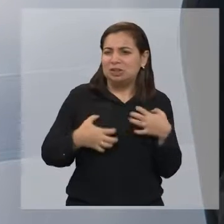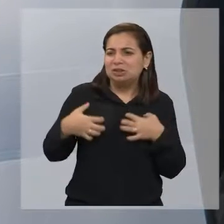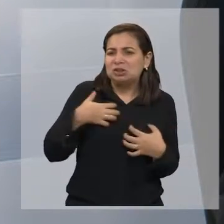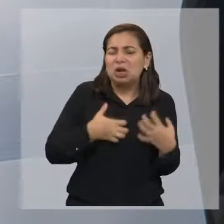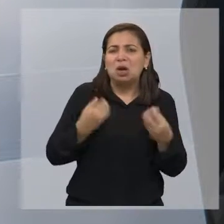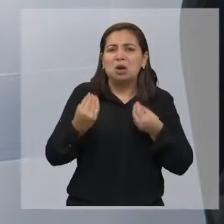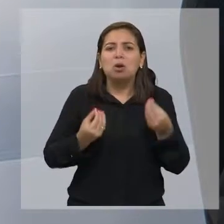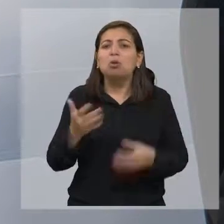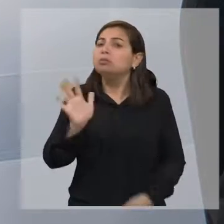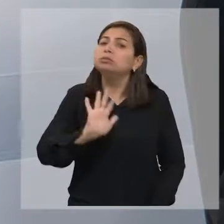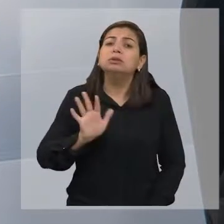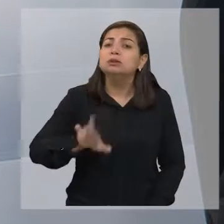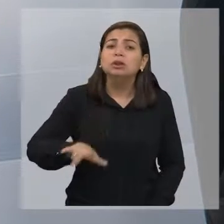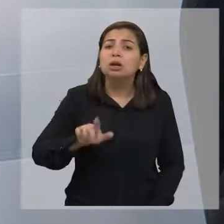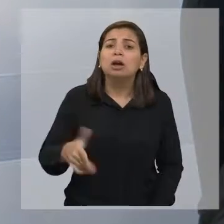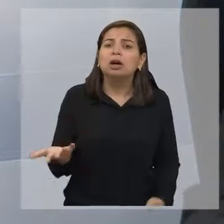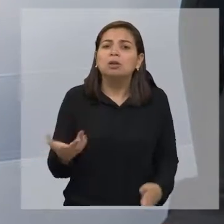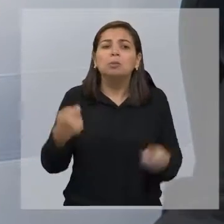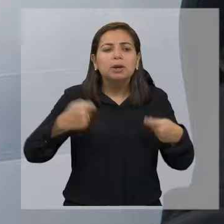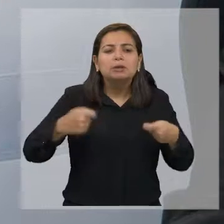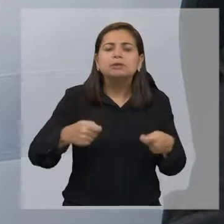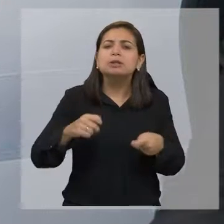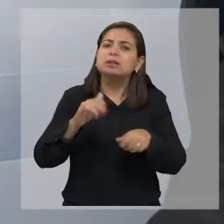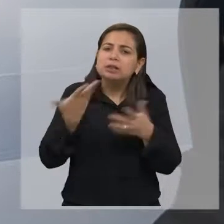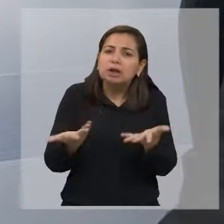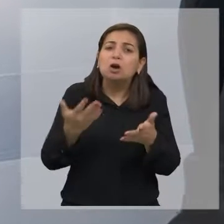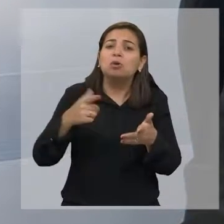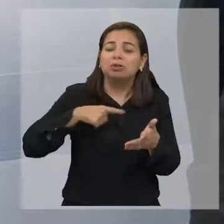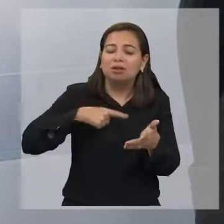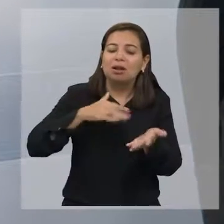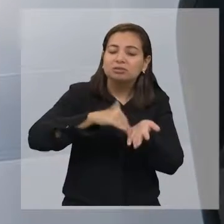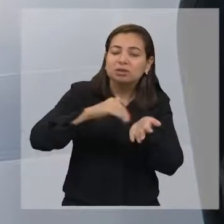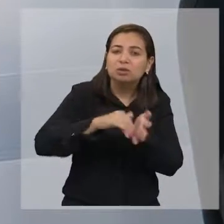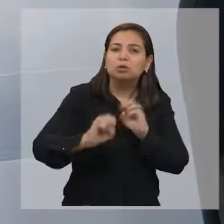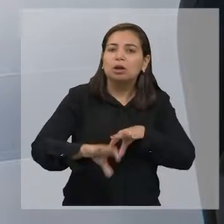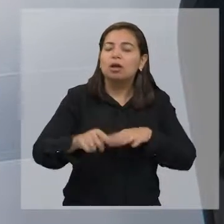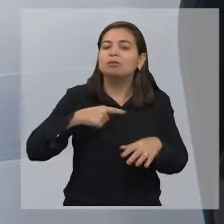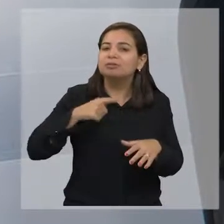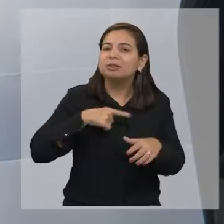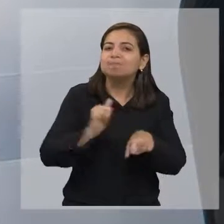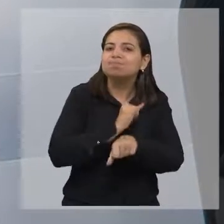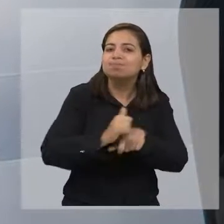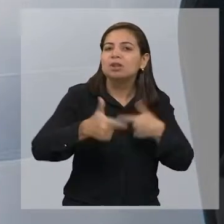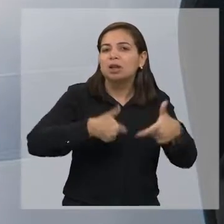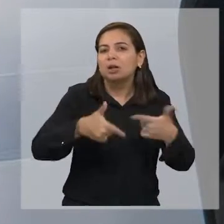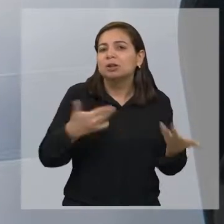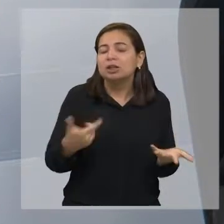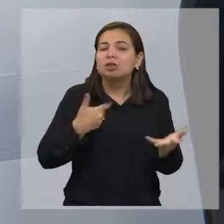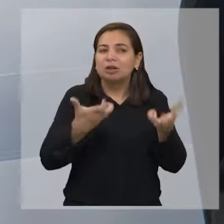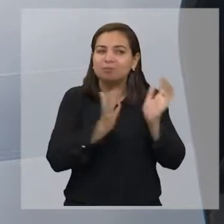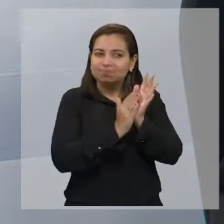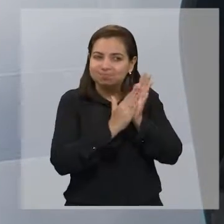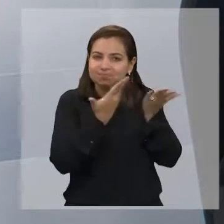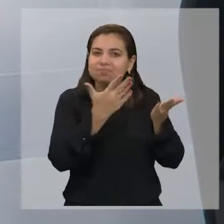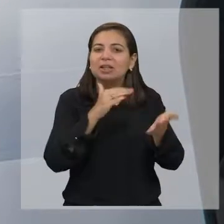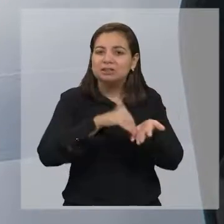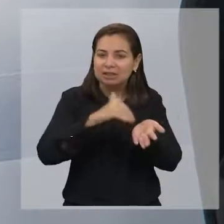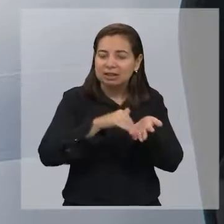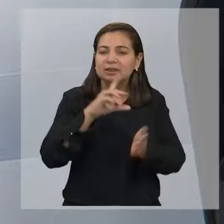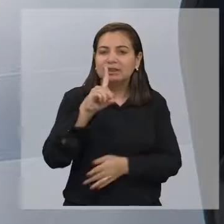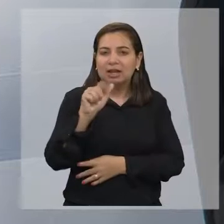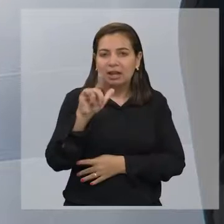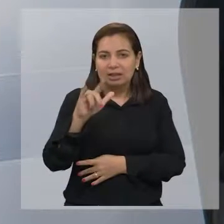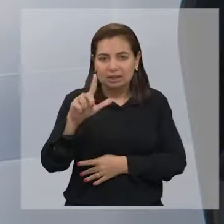importantes que são desenvolvidos aí pela Secretaria de Educação. Quero aqui valorizar o trabalho que é realizado pela secretária Dalila Saldanha,